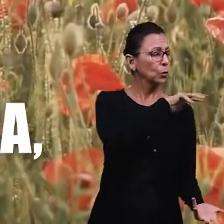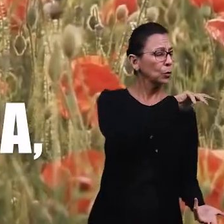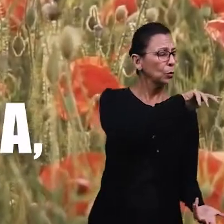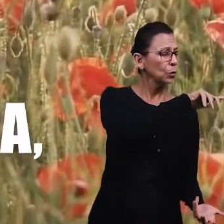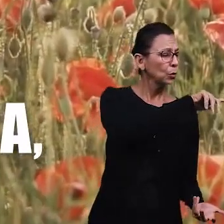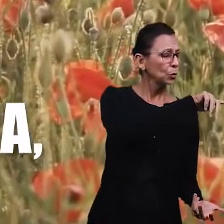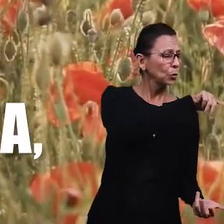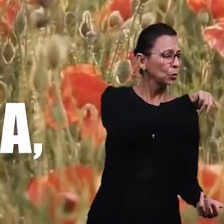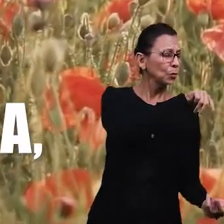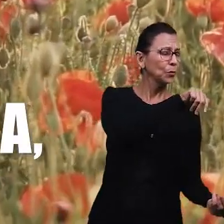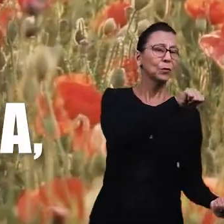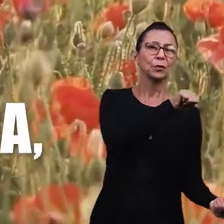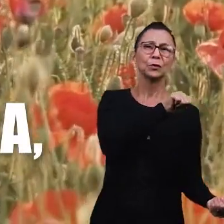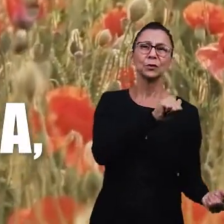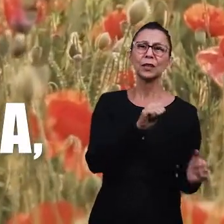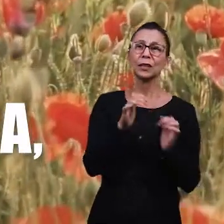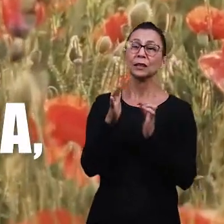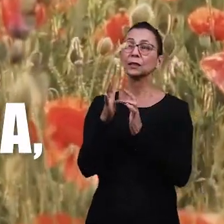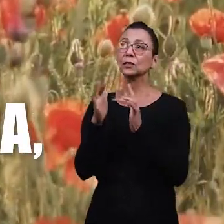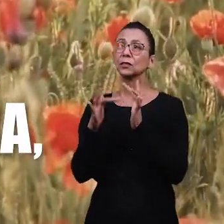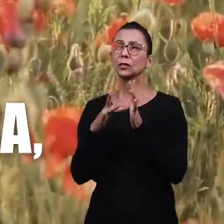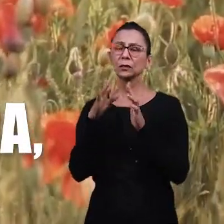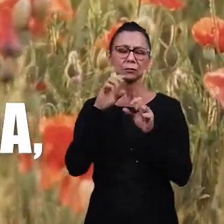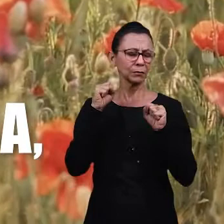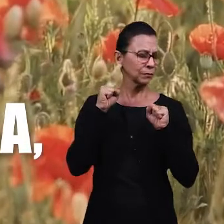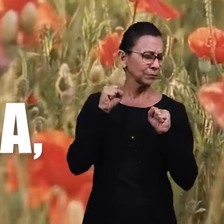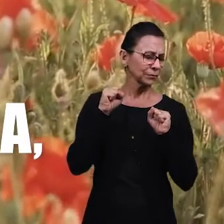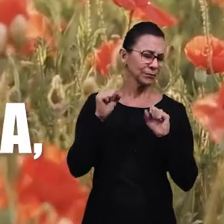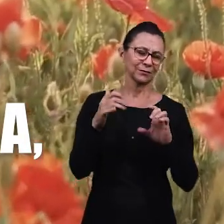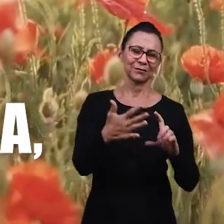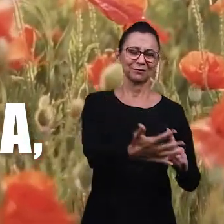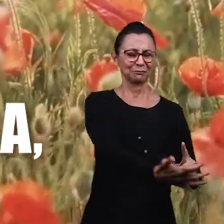Jesus buscou-me com seus braços de